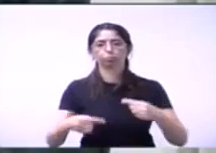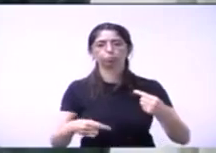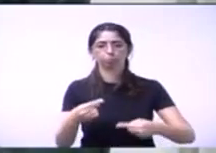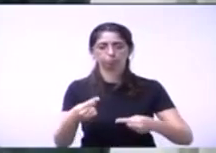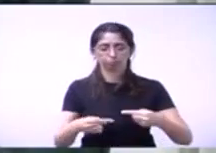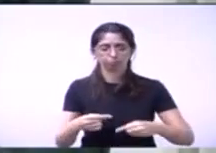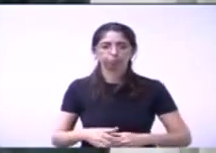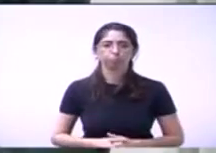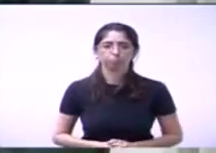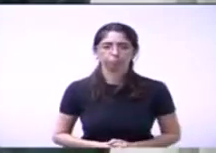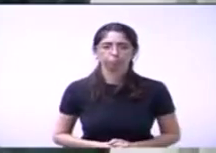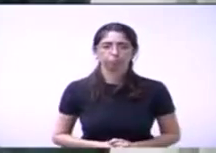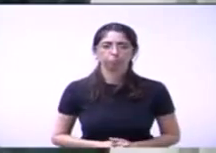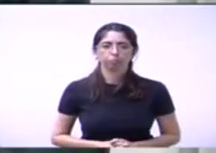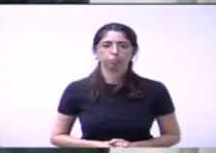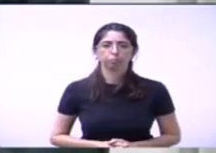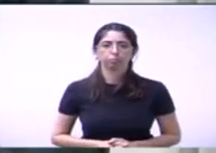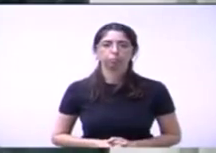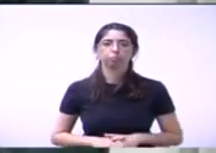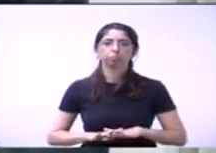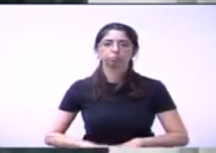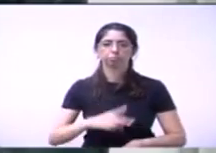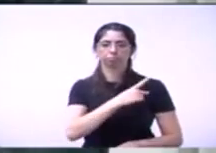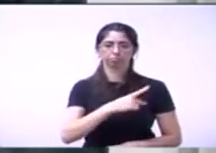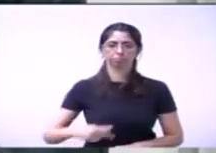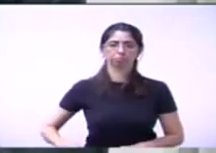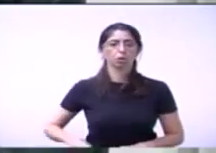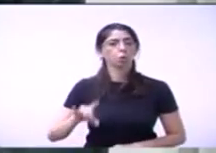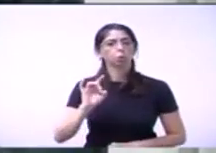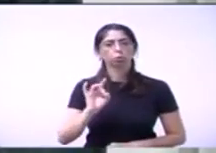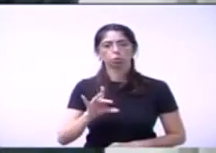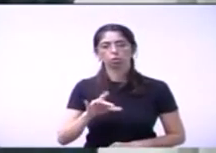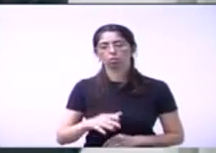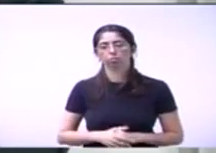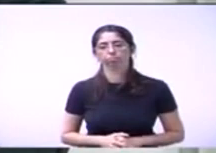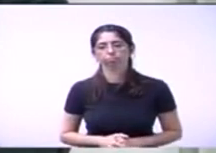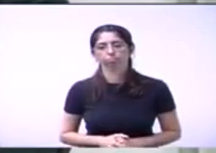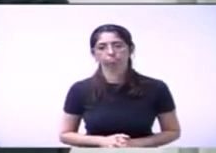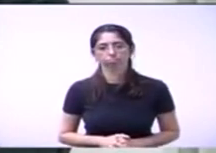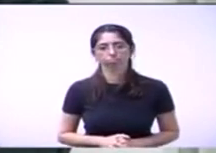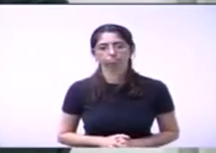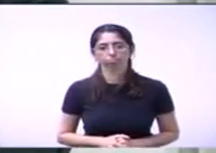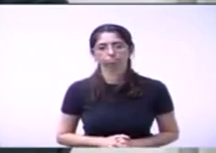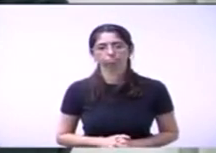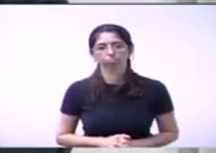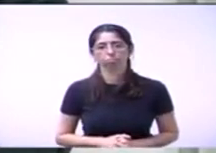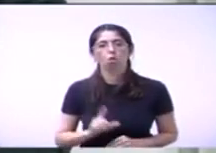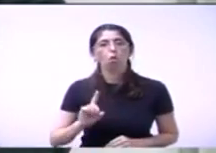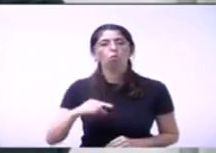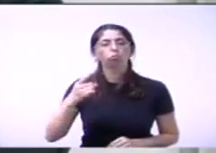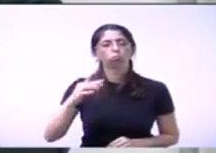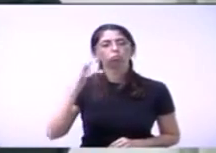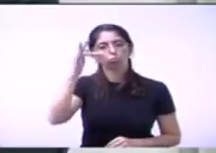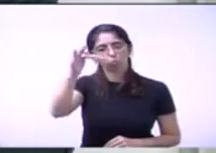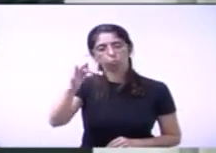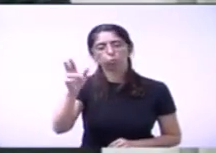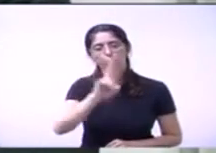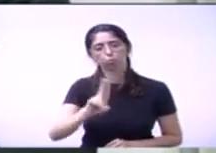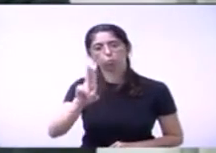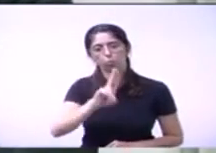E, por enquanto, senhor presidente, essas são as minhas palavras. Eu usarei em outro momento.